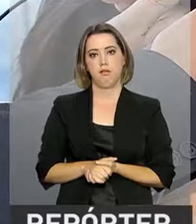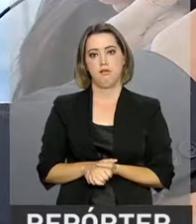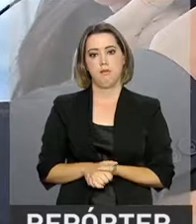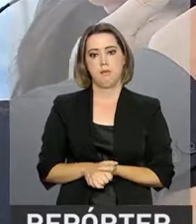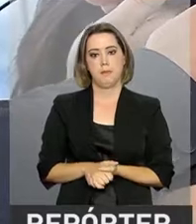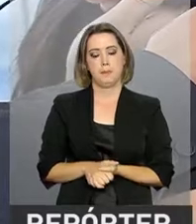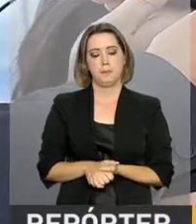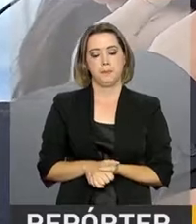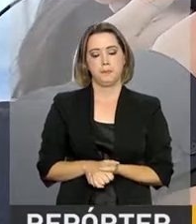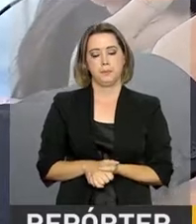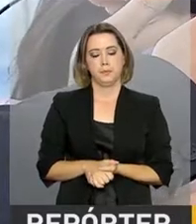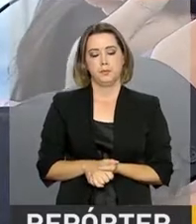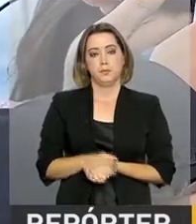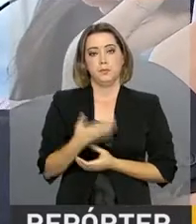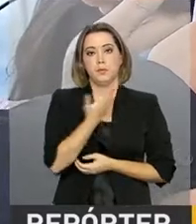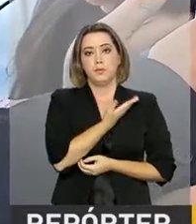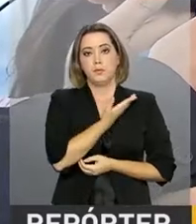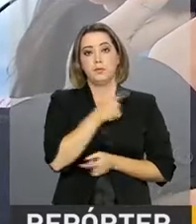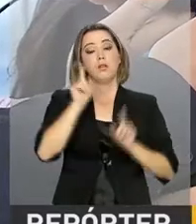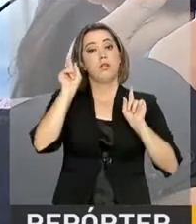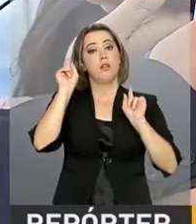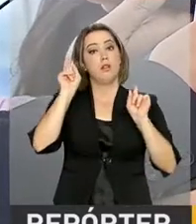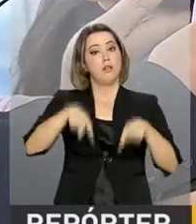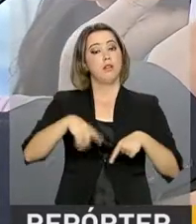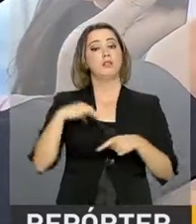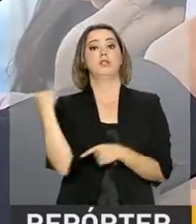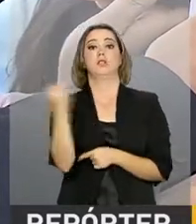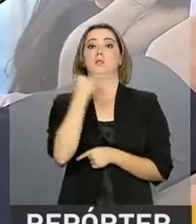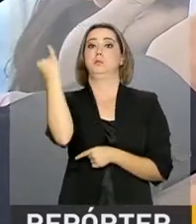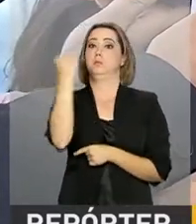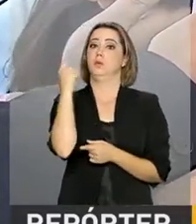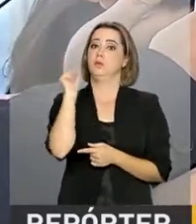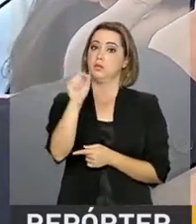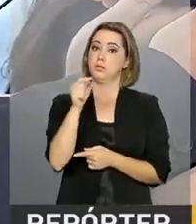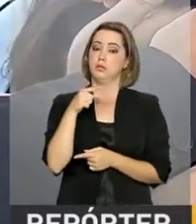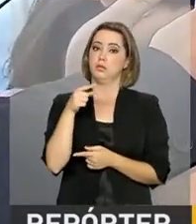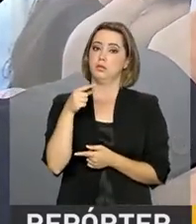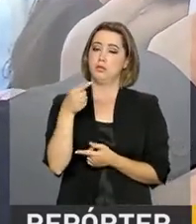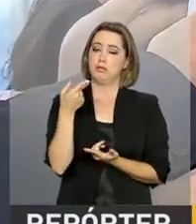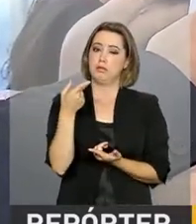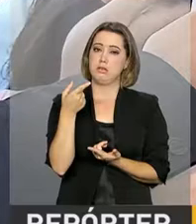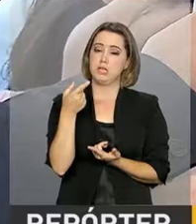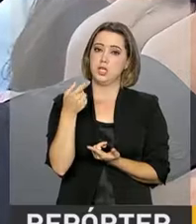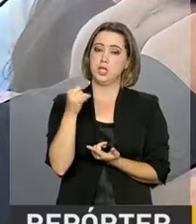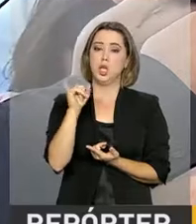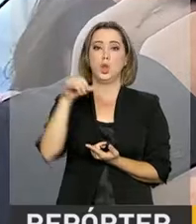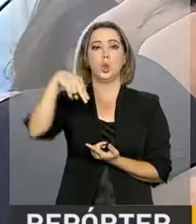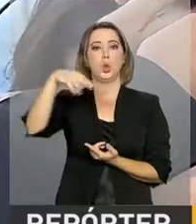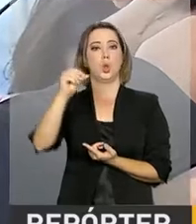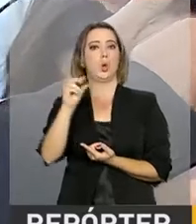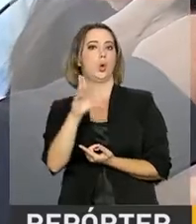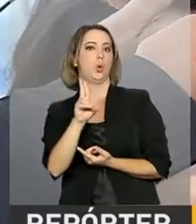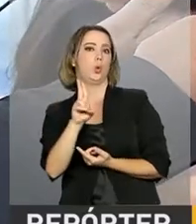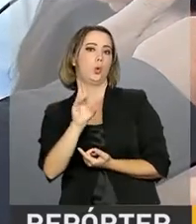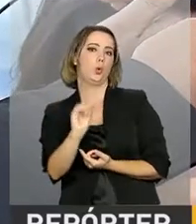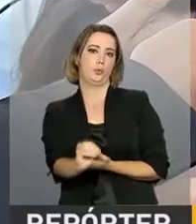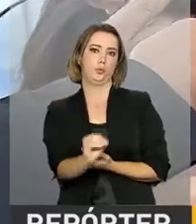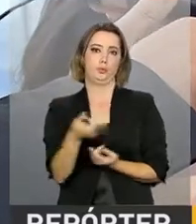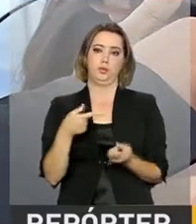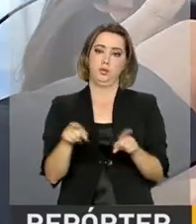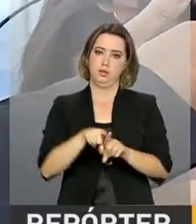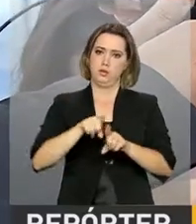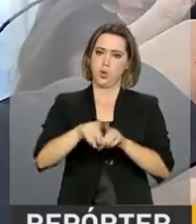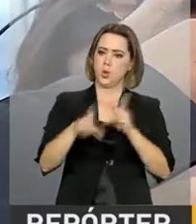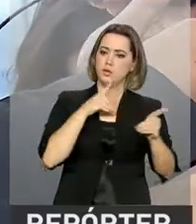É absolutamente inócuo o debate que alguns querem produzir em relação à Previdência Social, dizer, olha, o melhor seria que